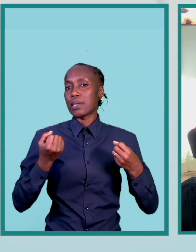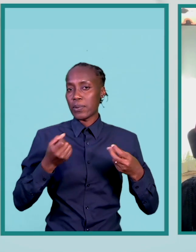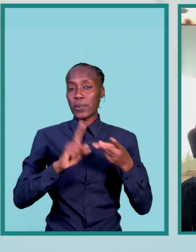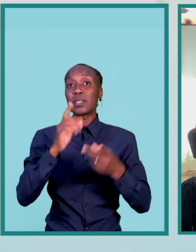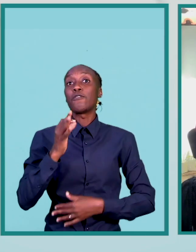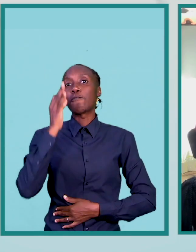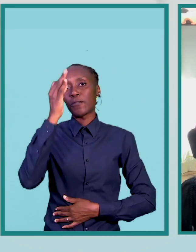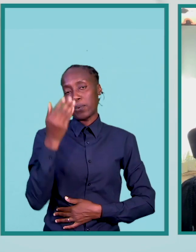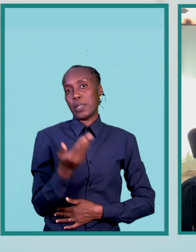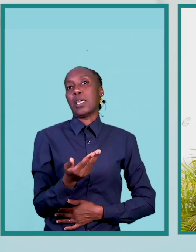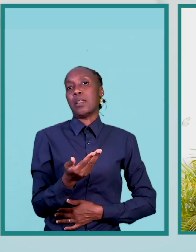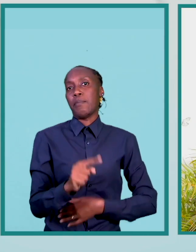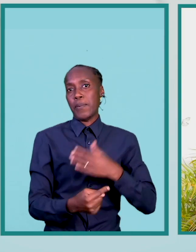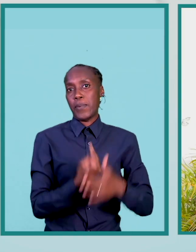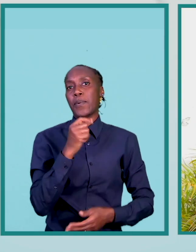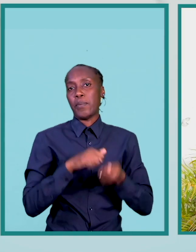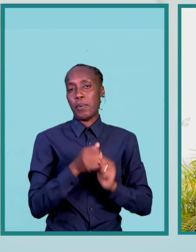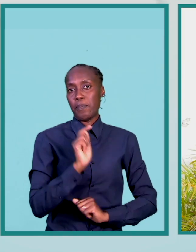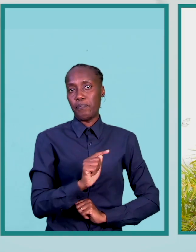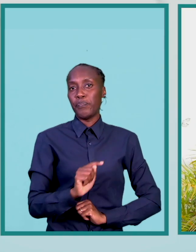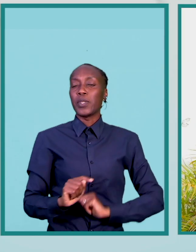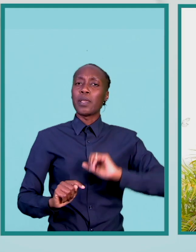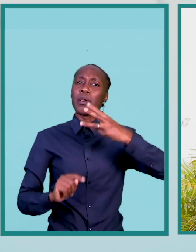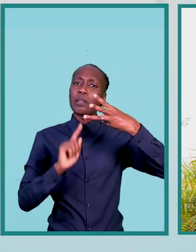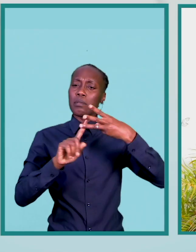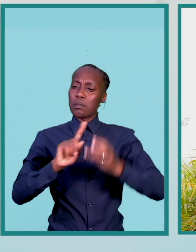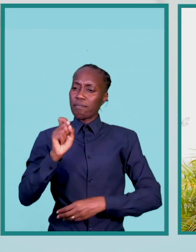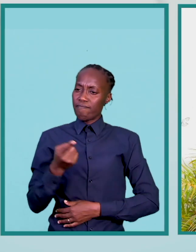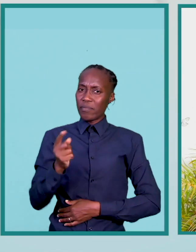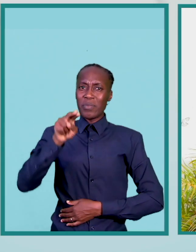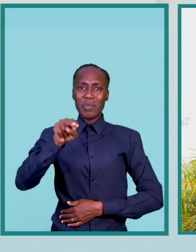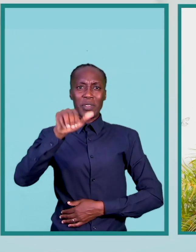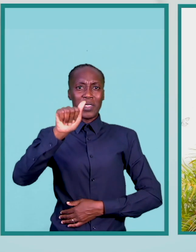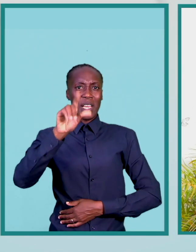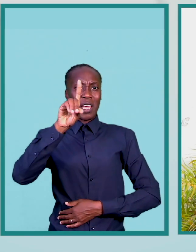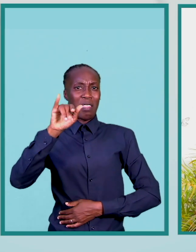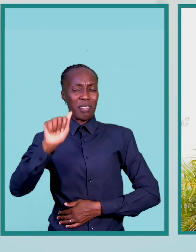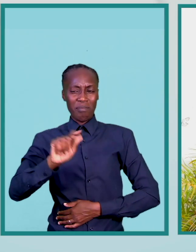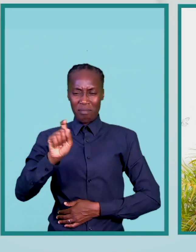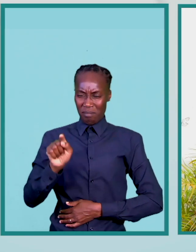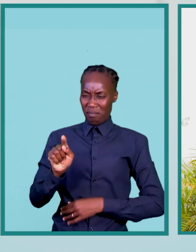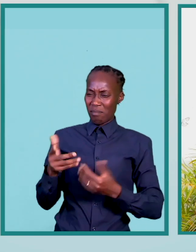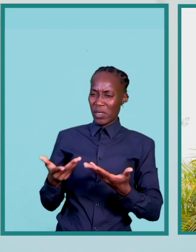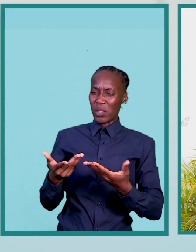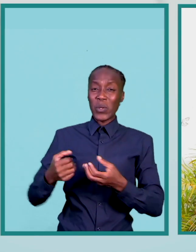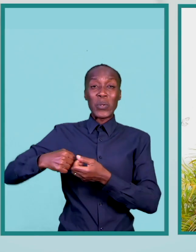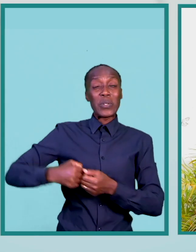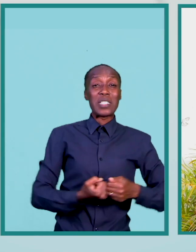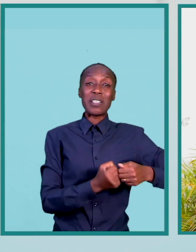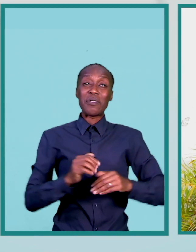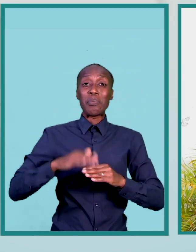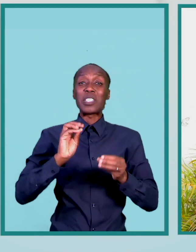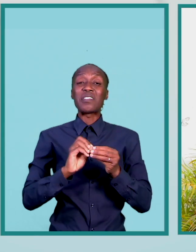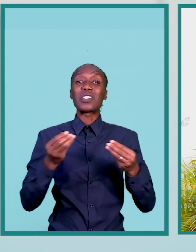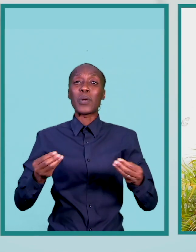no seu futuro. Muito bem, a terceira questão vai para a tia Nádia. quais são os maiores desafios com relação